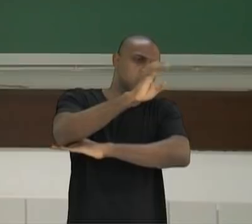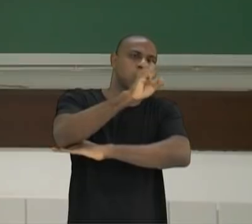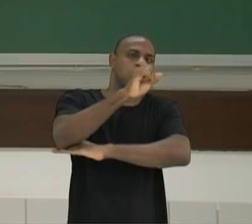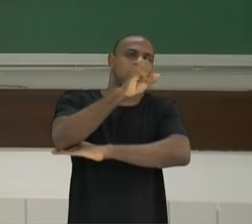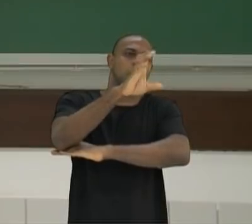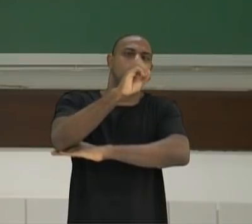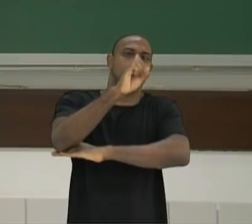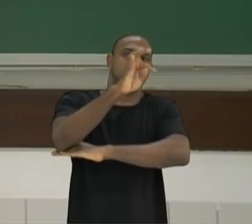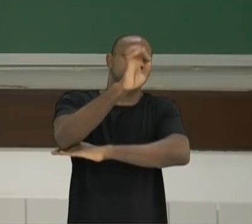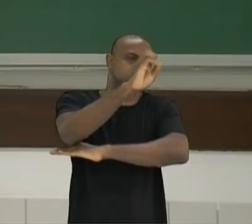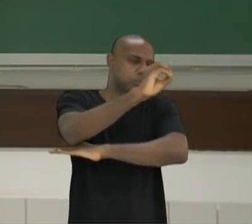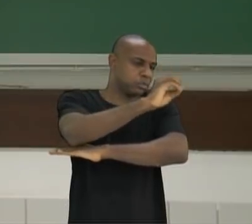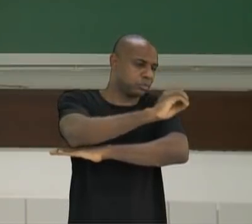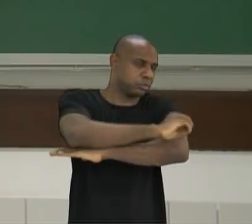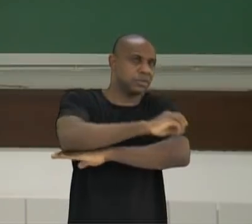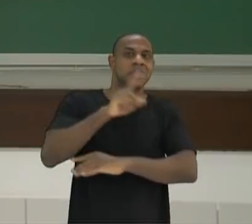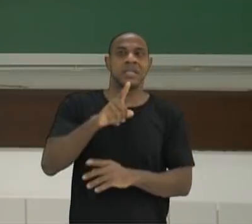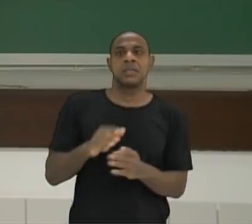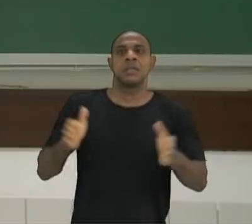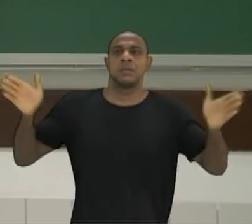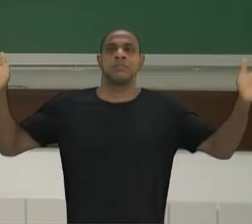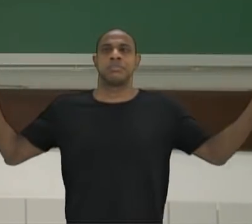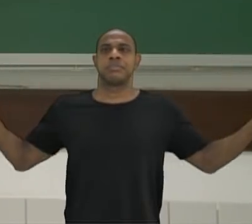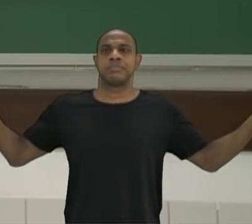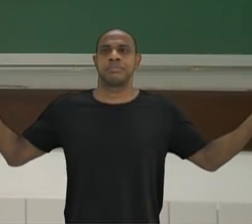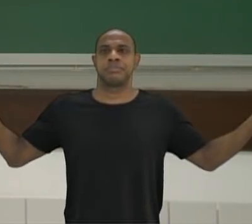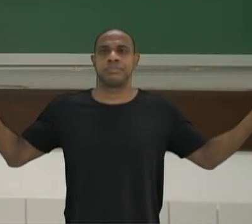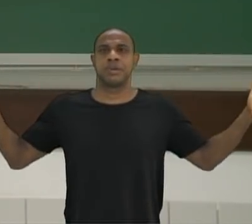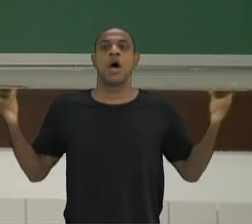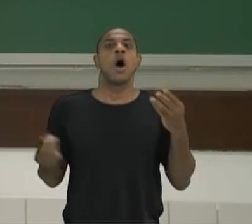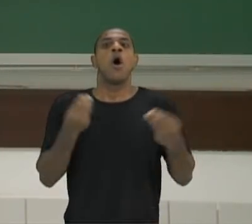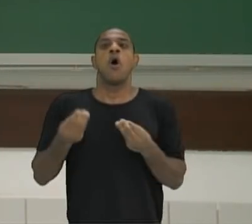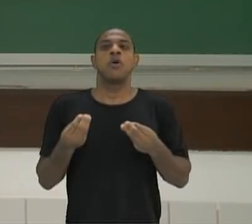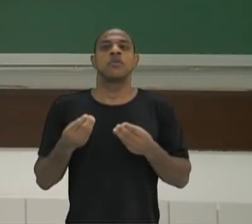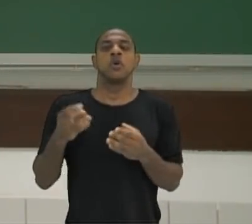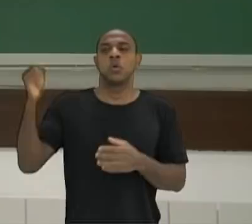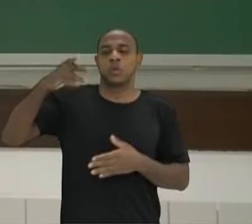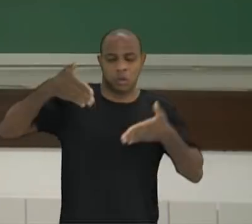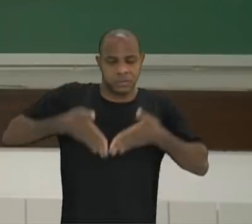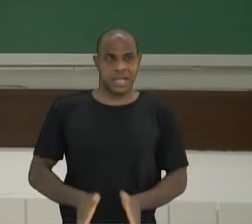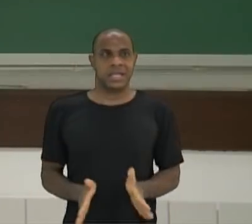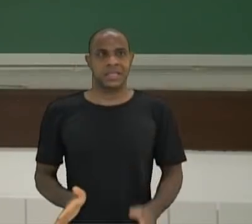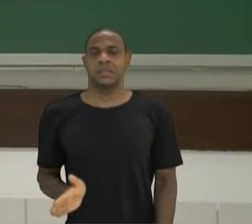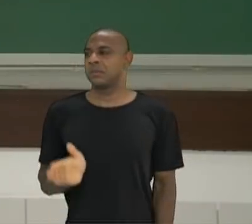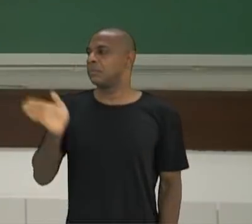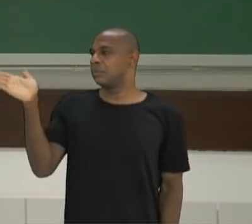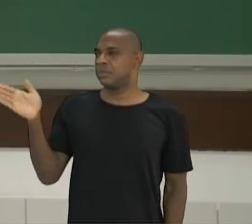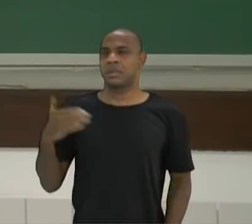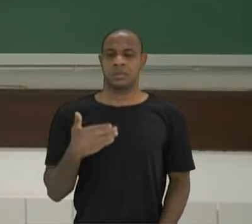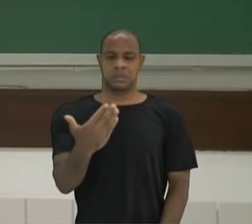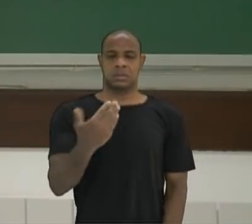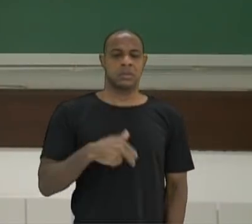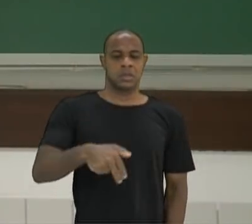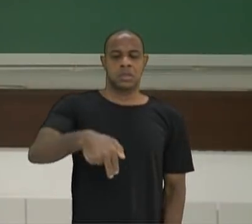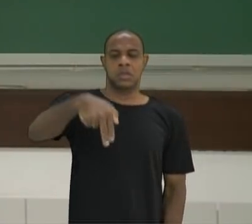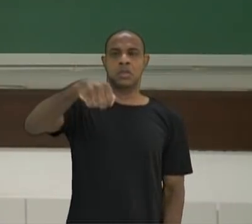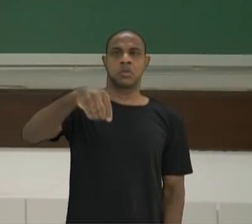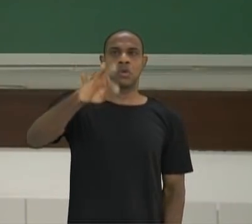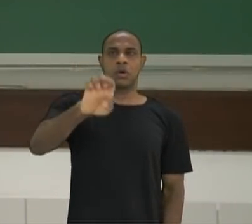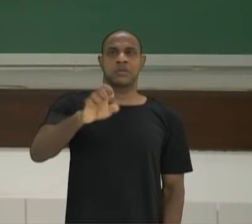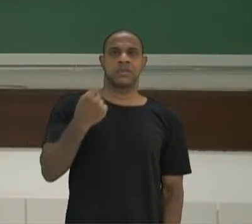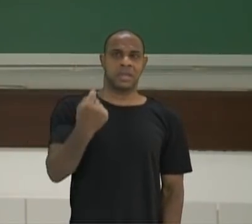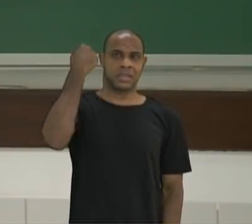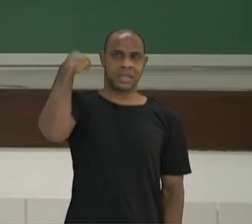abertos e com a nossa mão direita apontarmos onde o Sol está nascendo, nós teremos então à nossa frente o norte e atrás o sul.